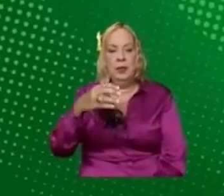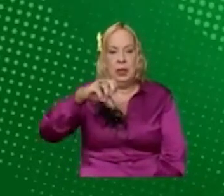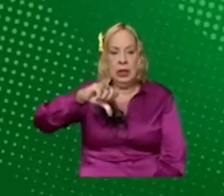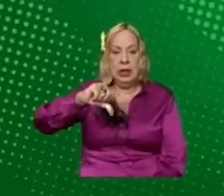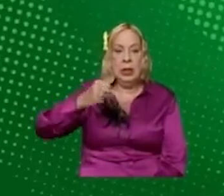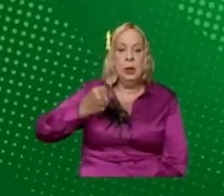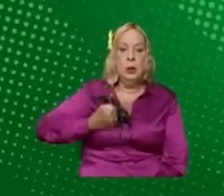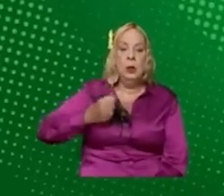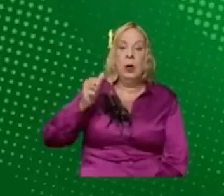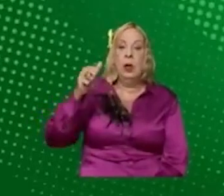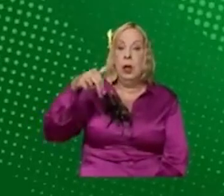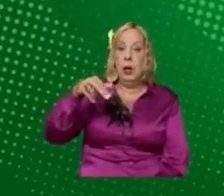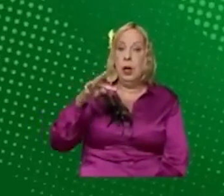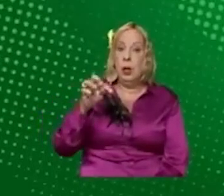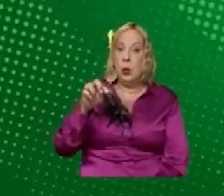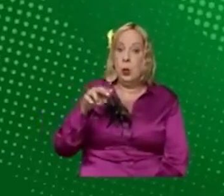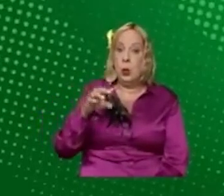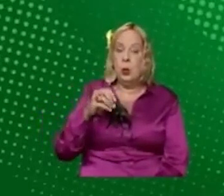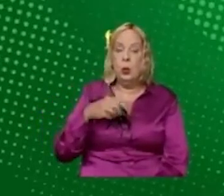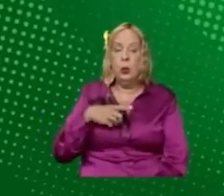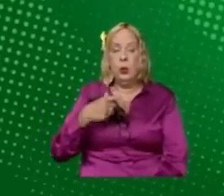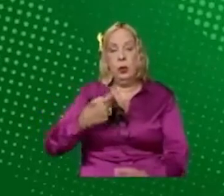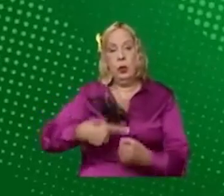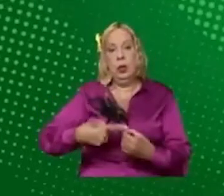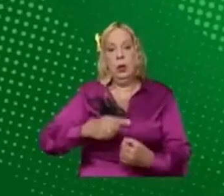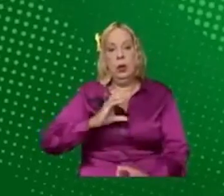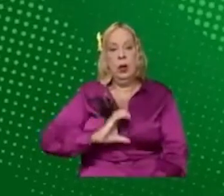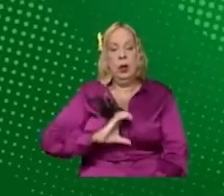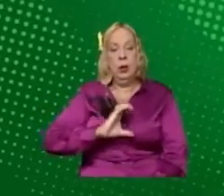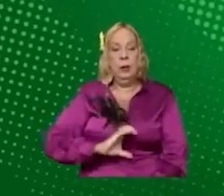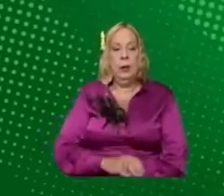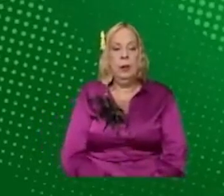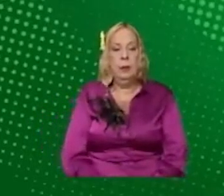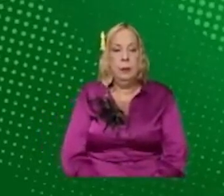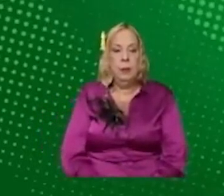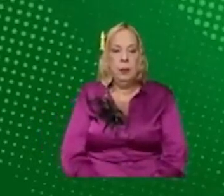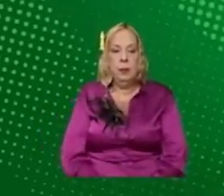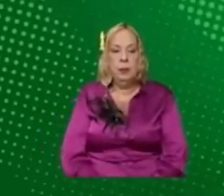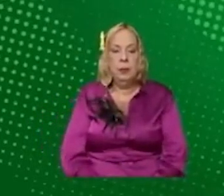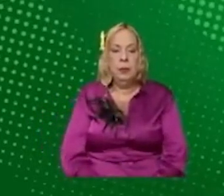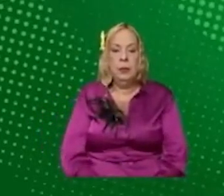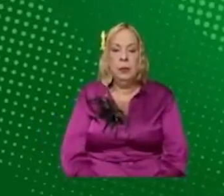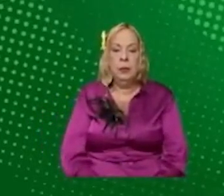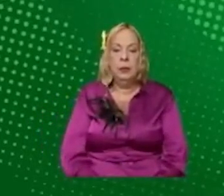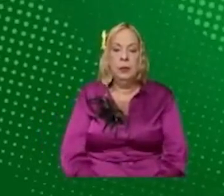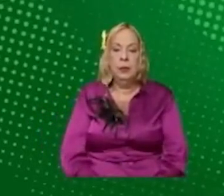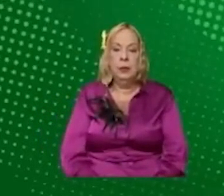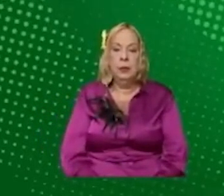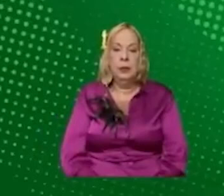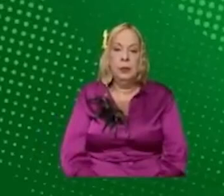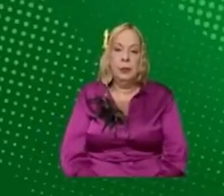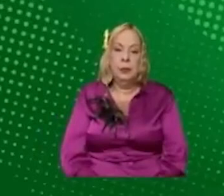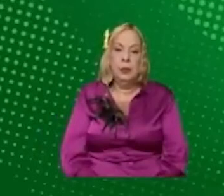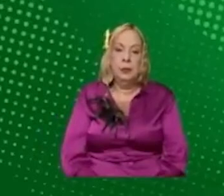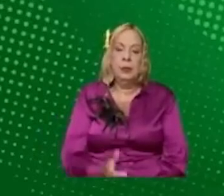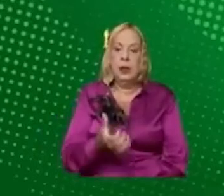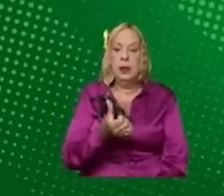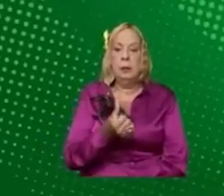522049, numeração do Antônio lá de Capela. Franciele foi a pé quente, Regional Capela. E aqui, gente,